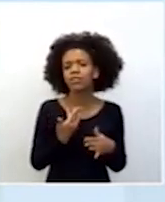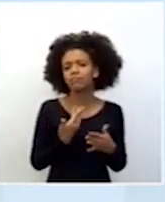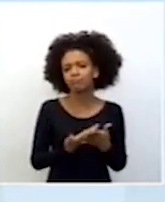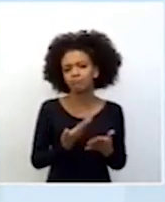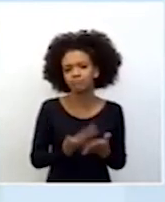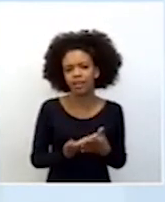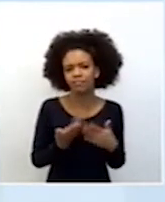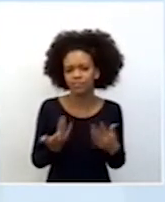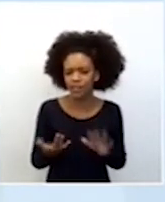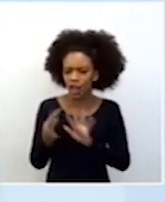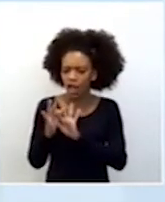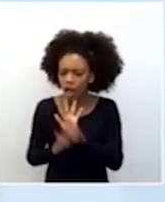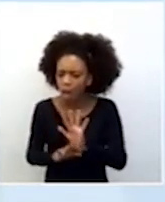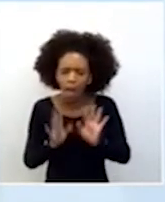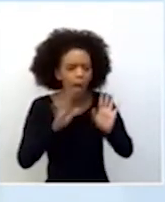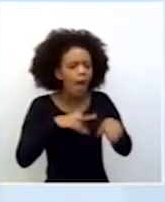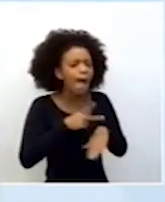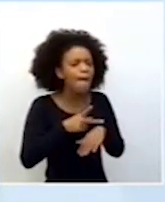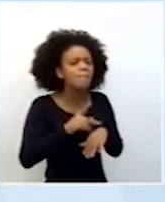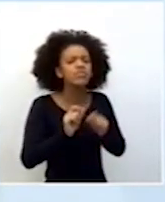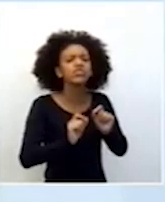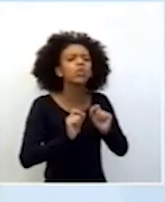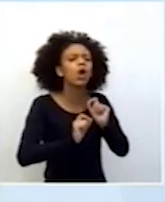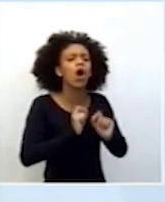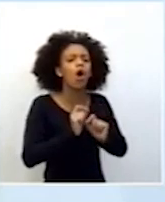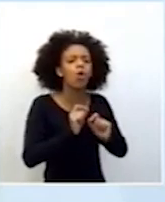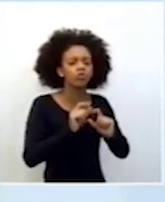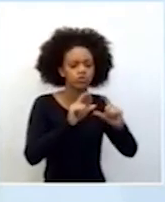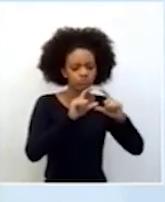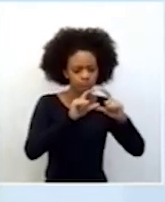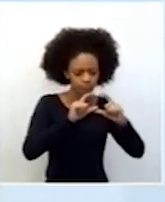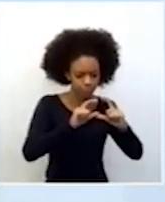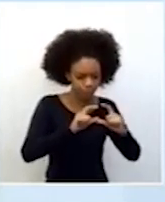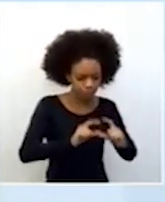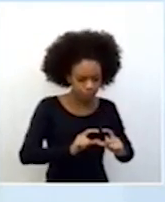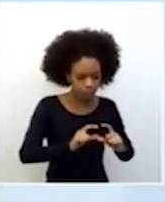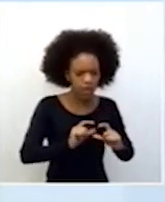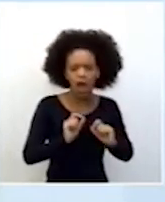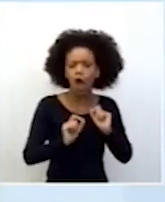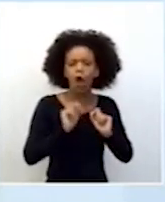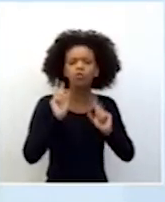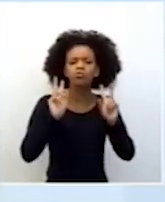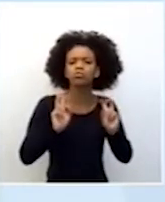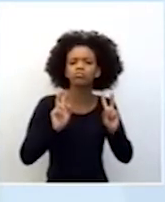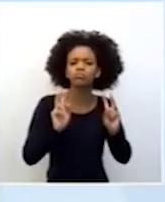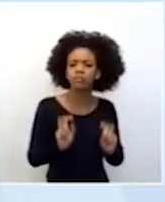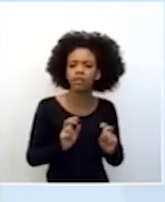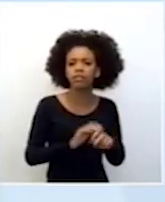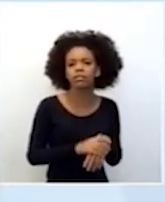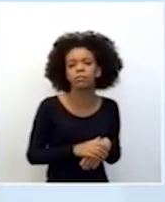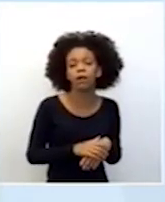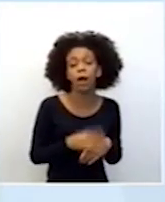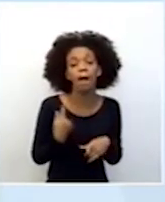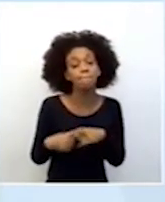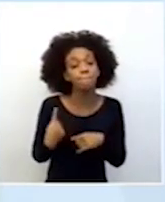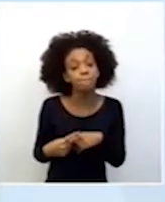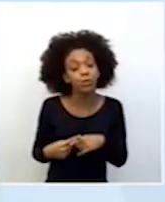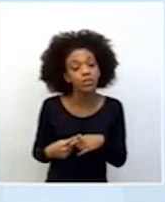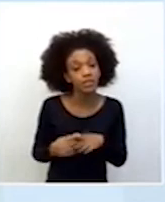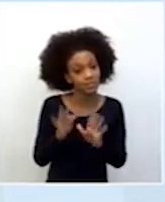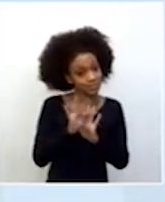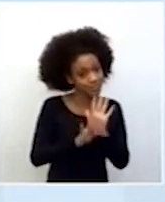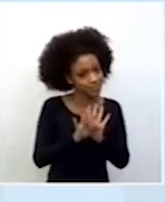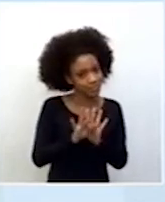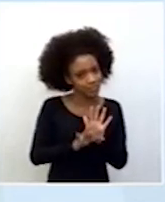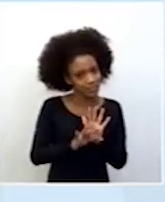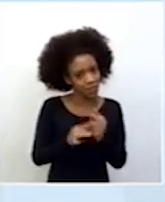já me perguntam, professora, onde estão os parágrafos? Onde está o título? Porque esse texto